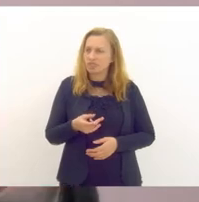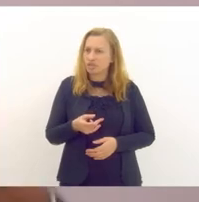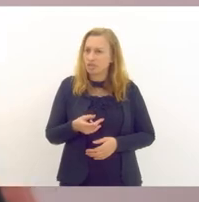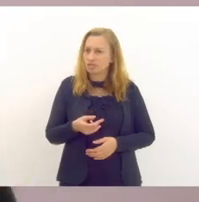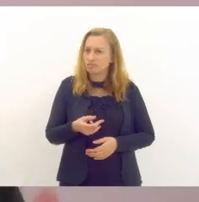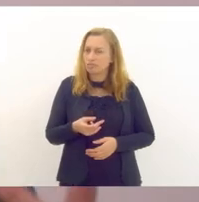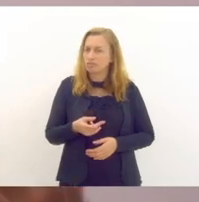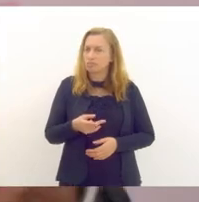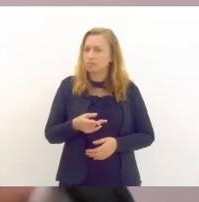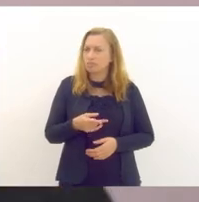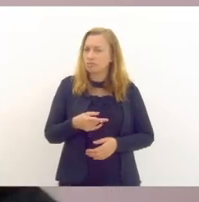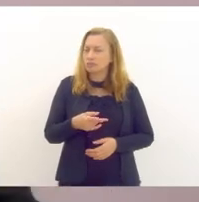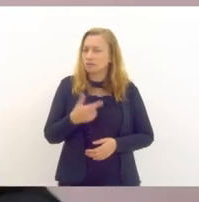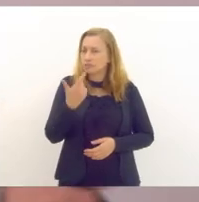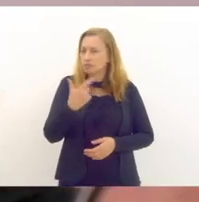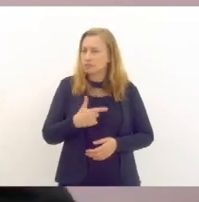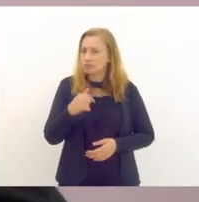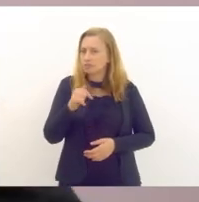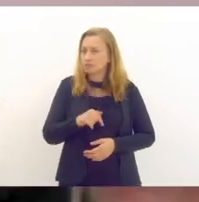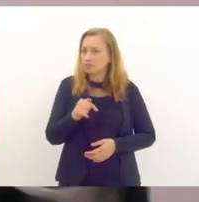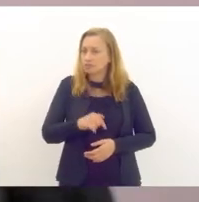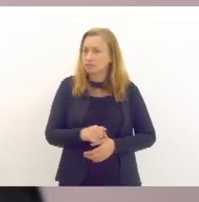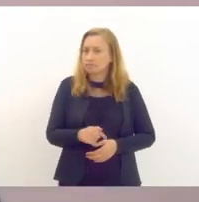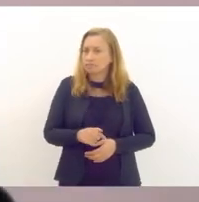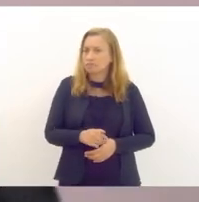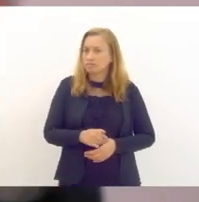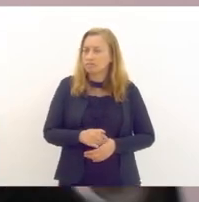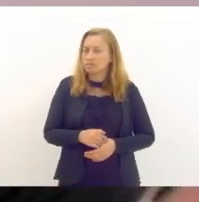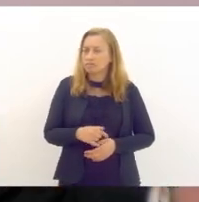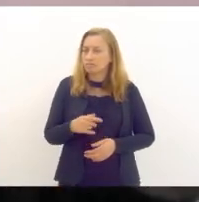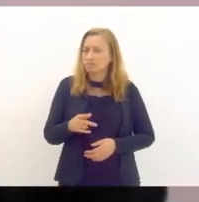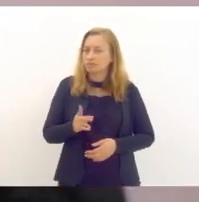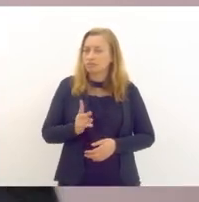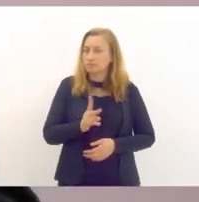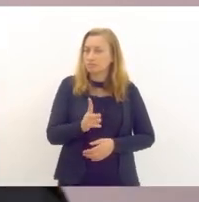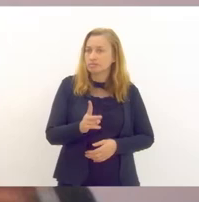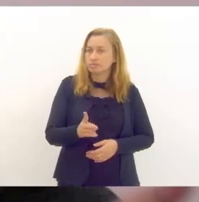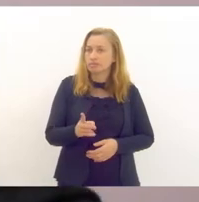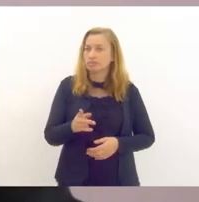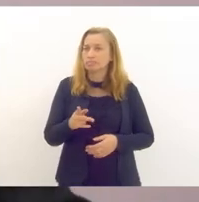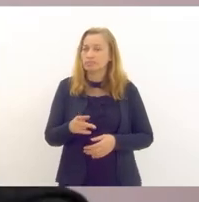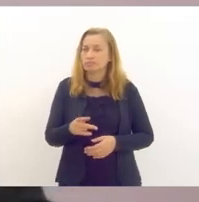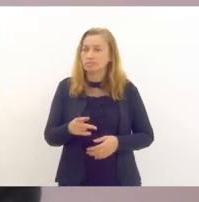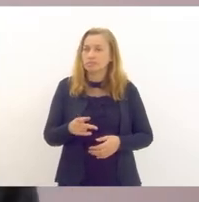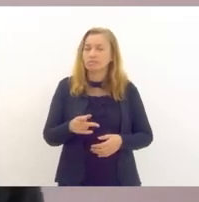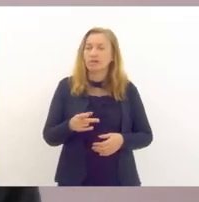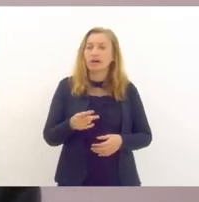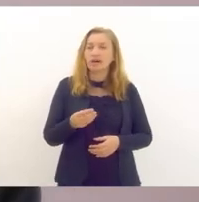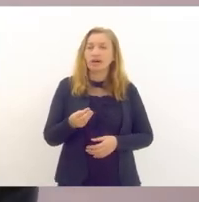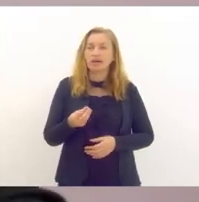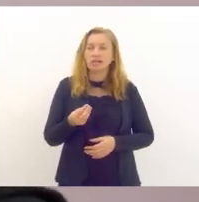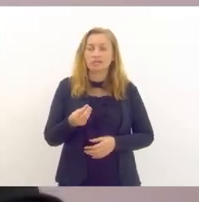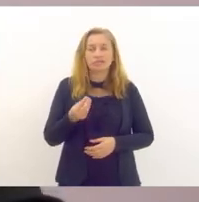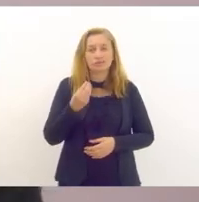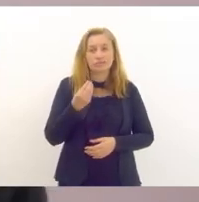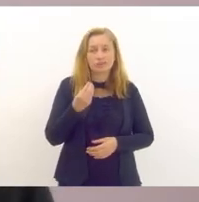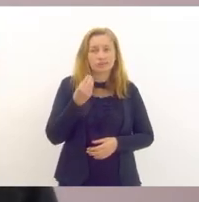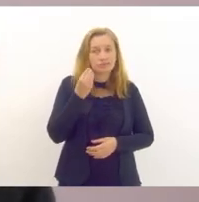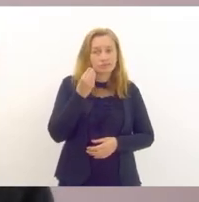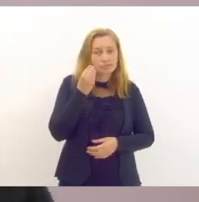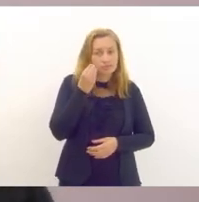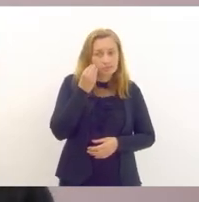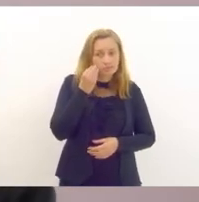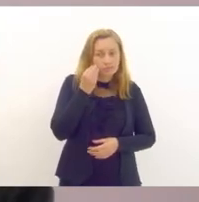Espero ser aqui a pessoa que vai sempre mediar e tentar encaminhar o que a maioria pensa